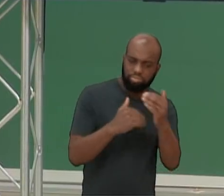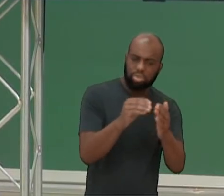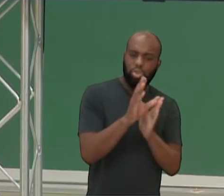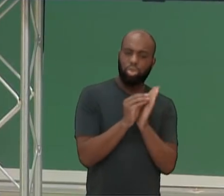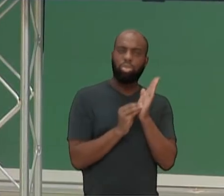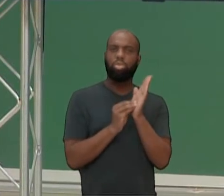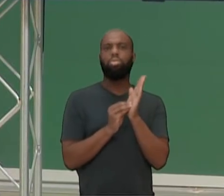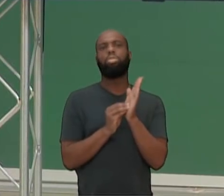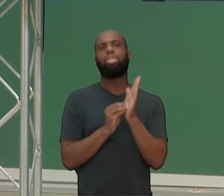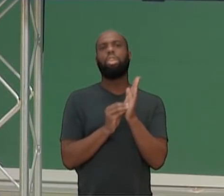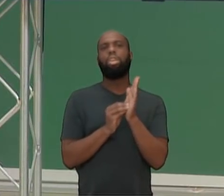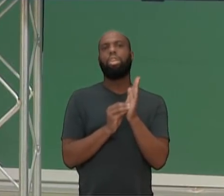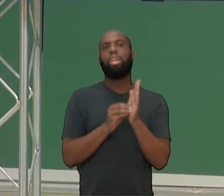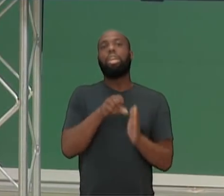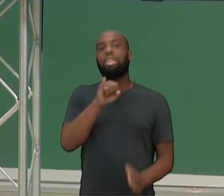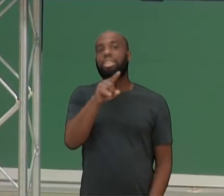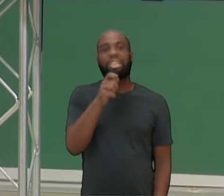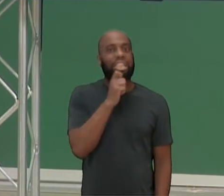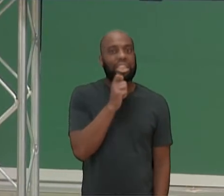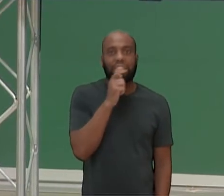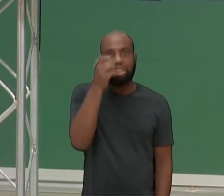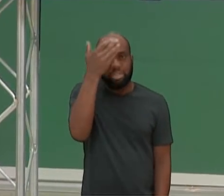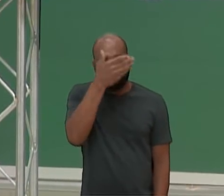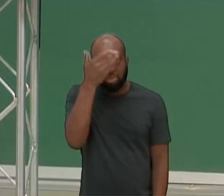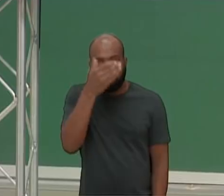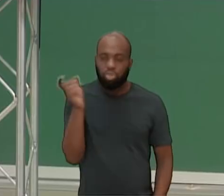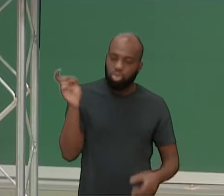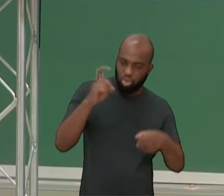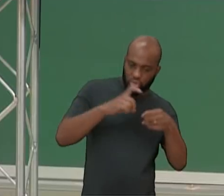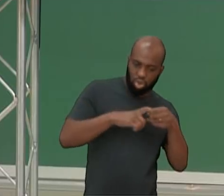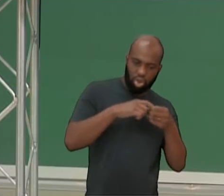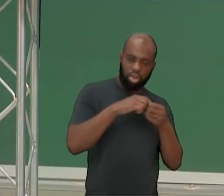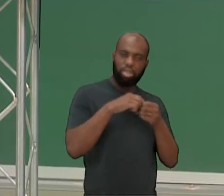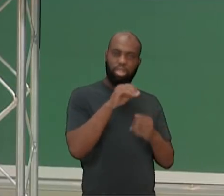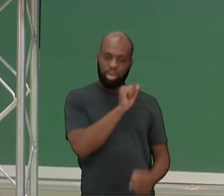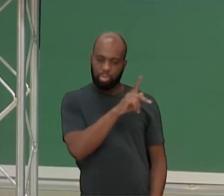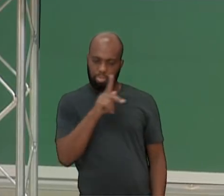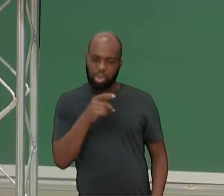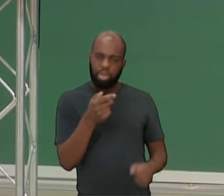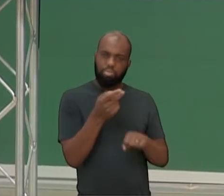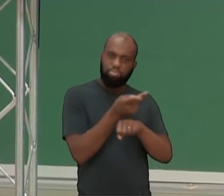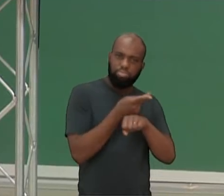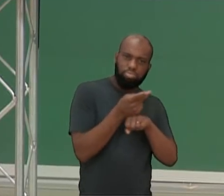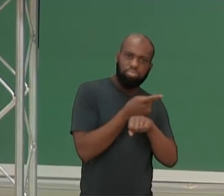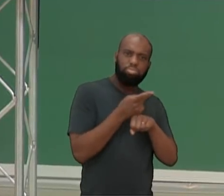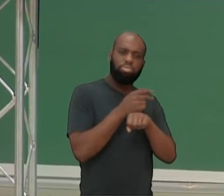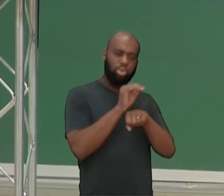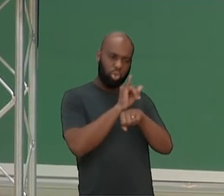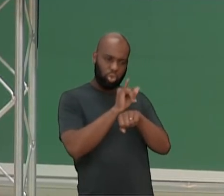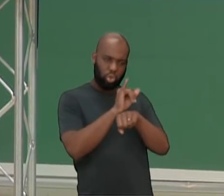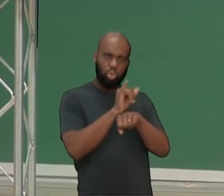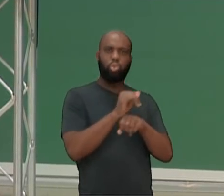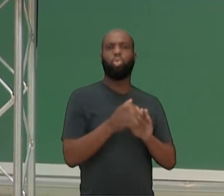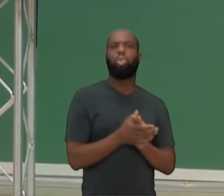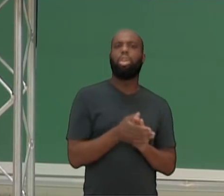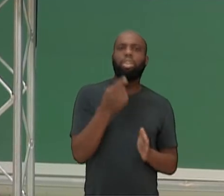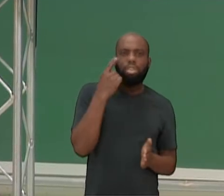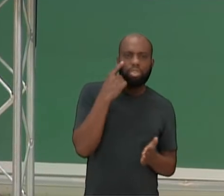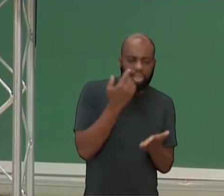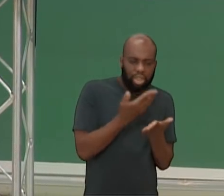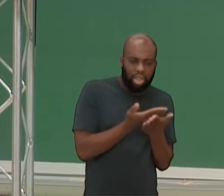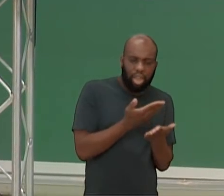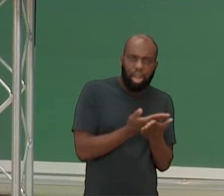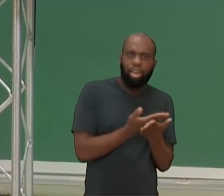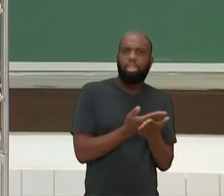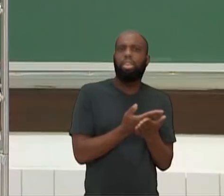ficando para trás. Então, se você não viu, volta lá no aplicativo, procura no YouTube, dá uma olhadinha nas aulas que já foram